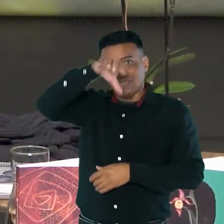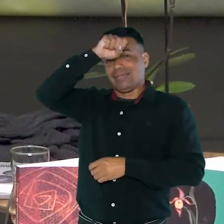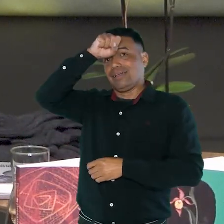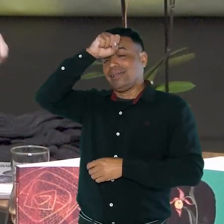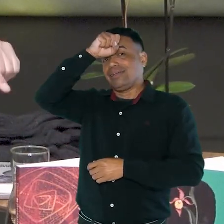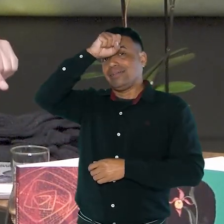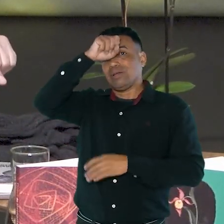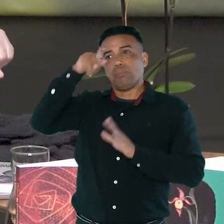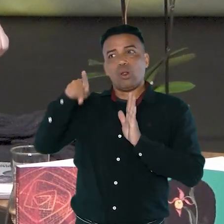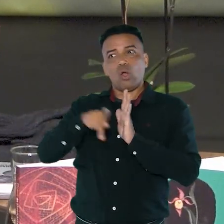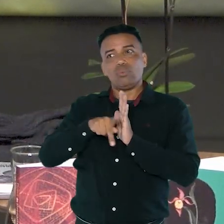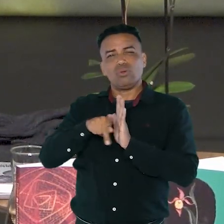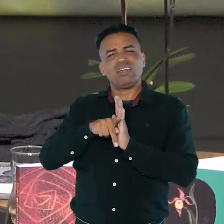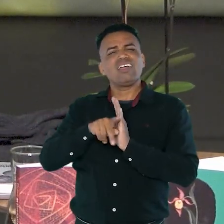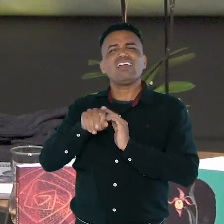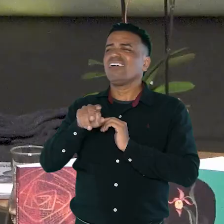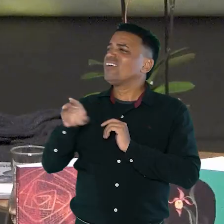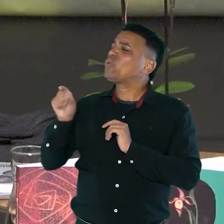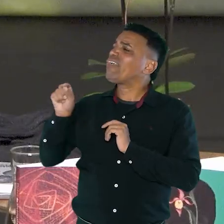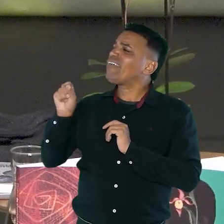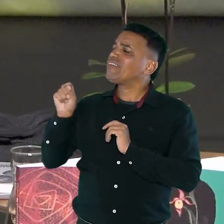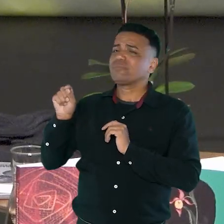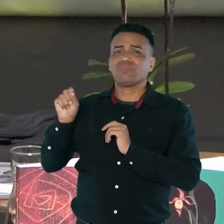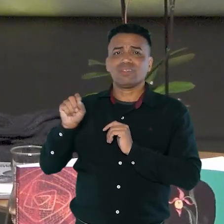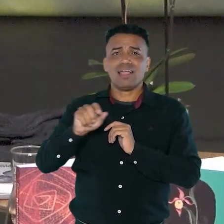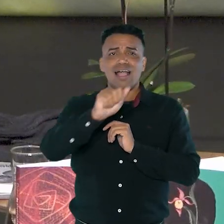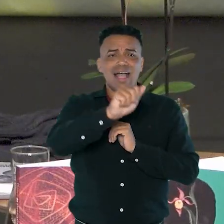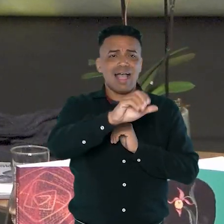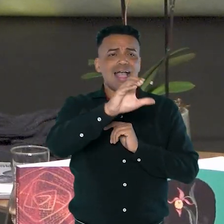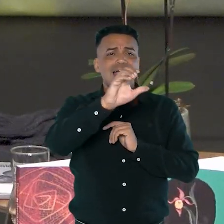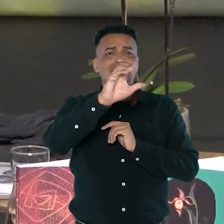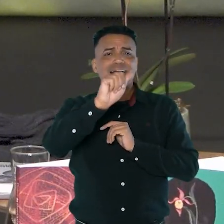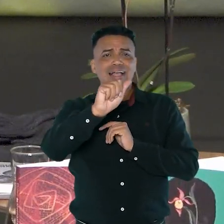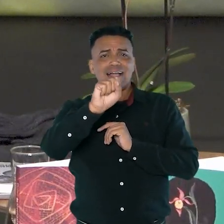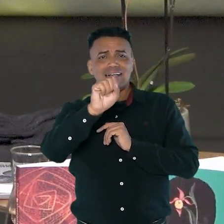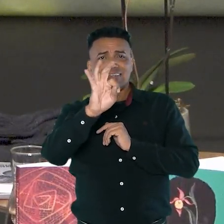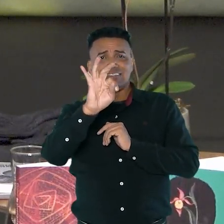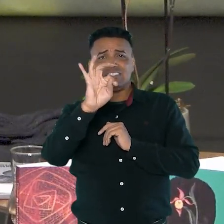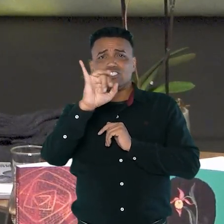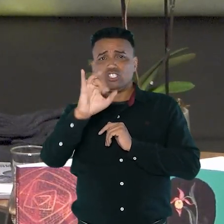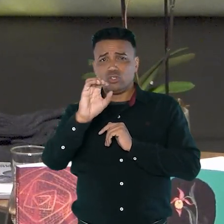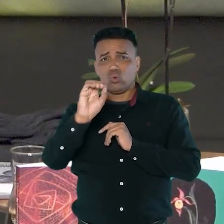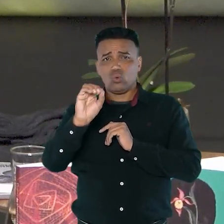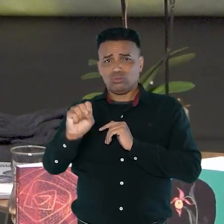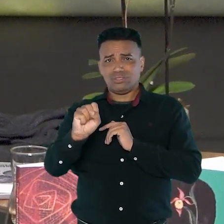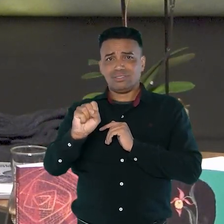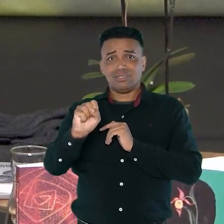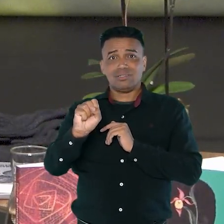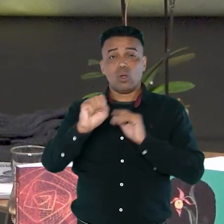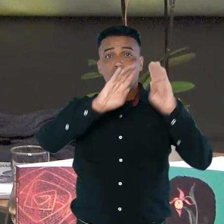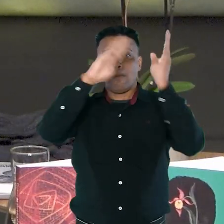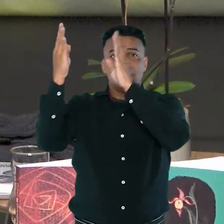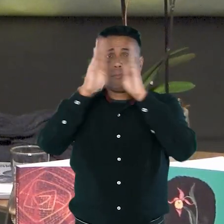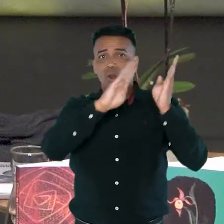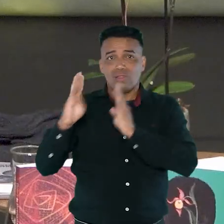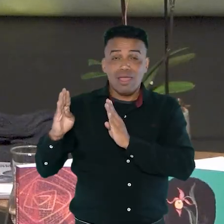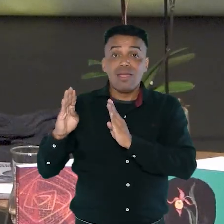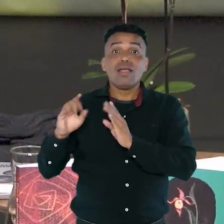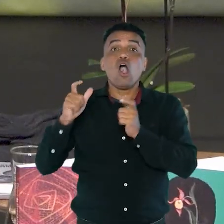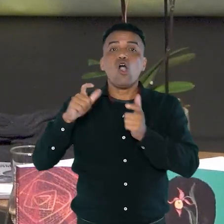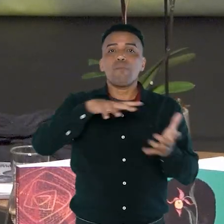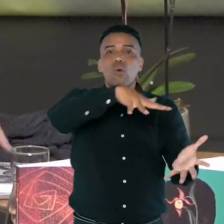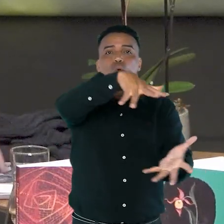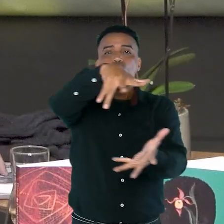recursos acásticos. Recursos o quê? Acásticos. Que é como se fosse a biblioteca do mundo, o conhecimento que vaga pelo